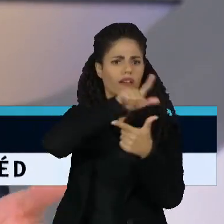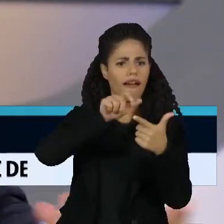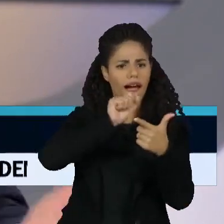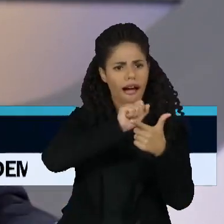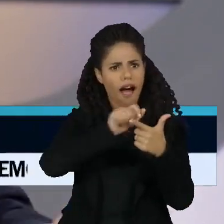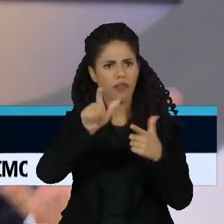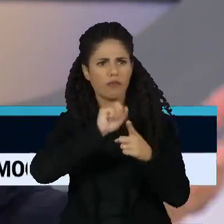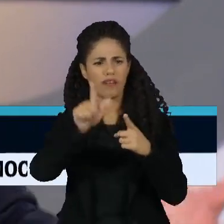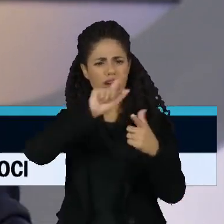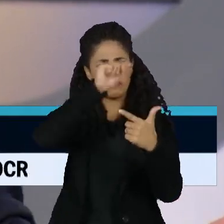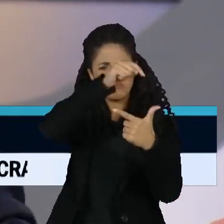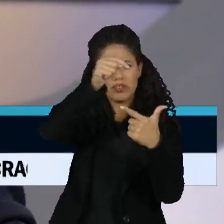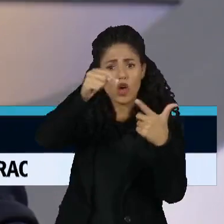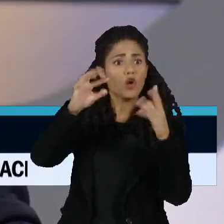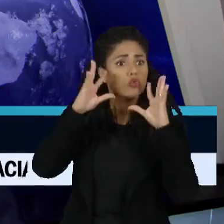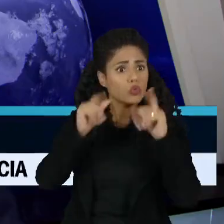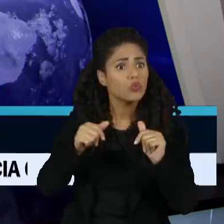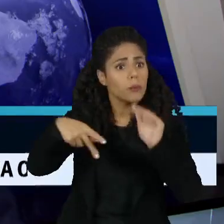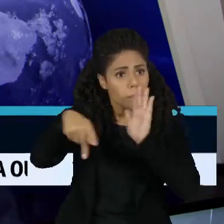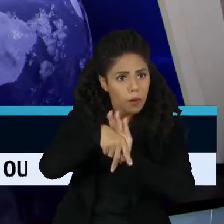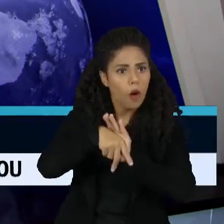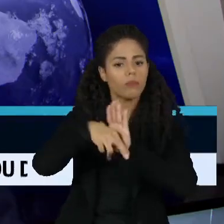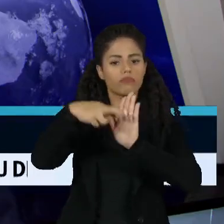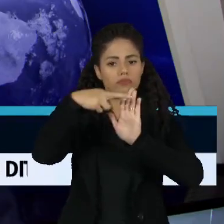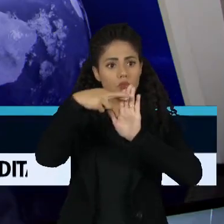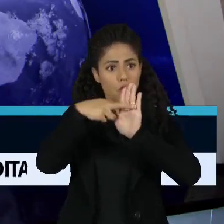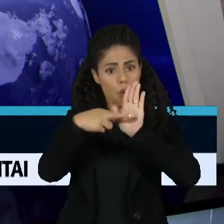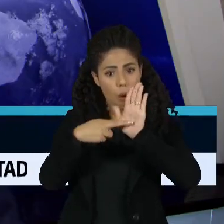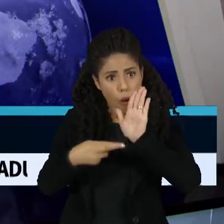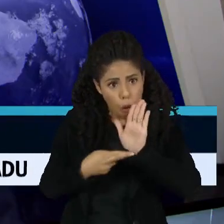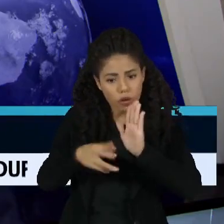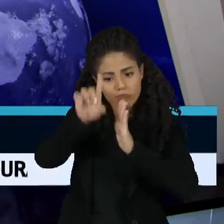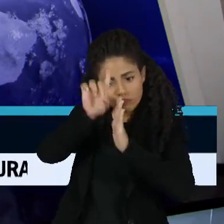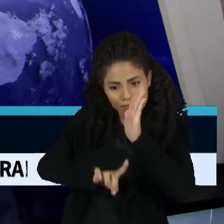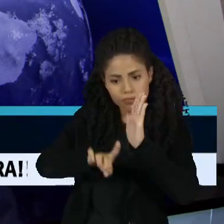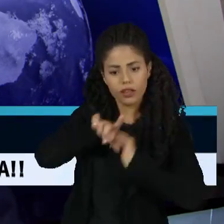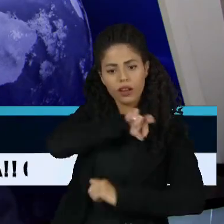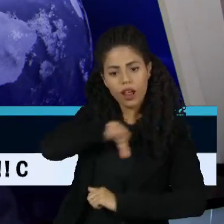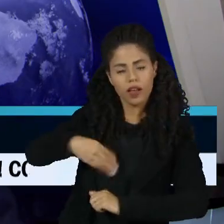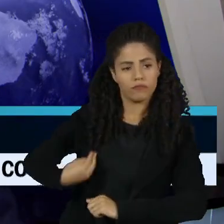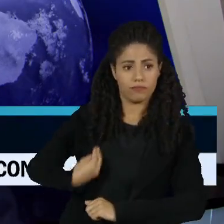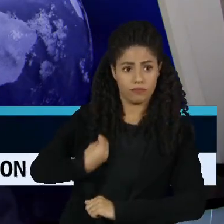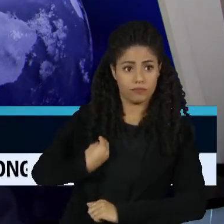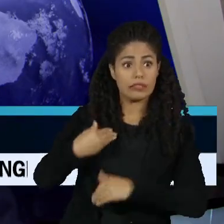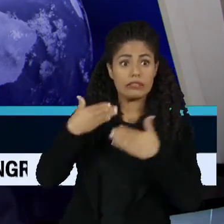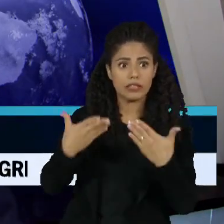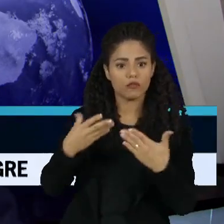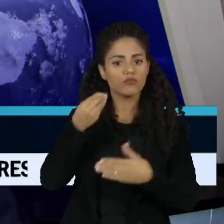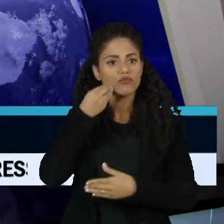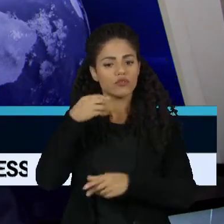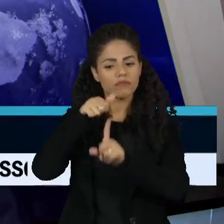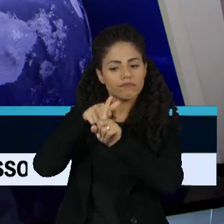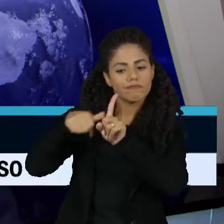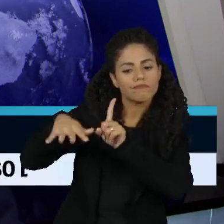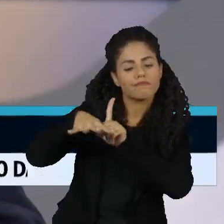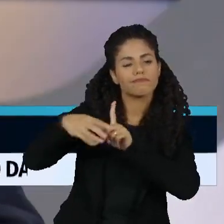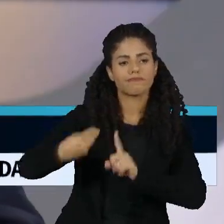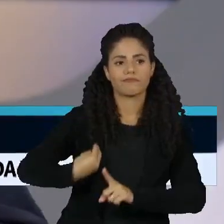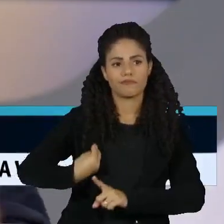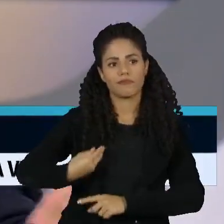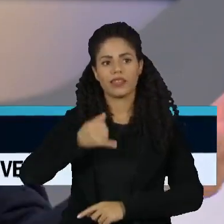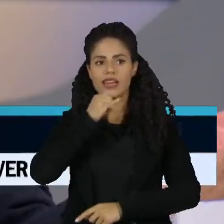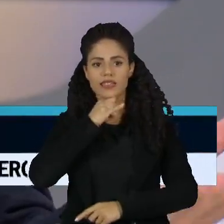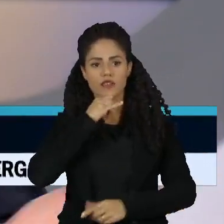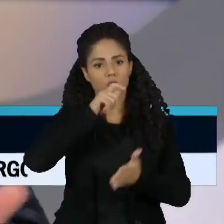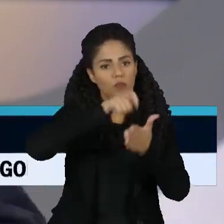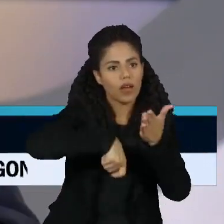aluguel, tudo, tudo é o Código Civil, um empréstimo. Então, e com essas novas dinâmicas na questão dos contratos